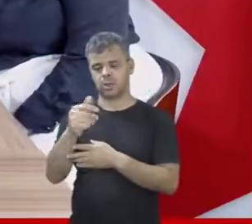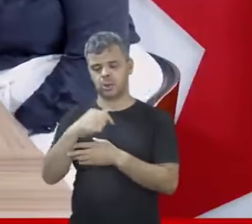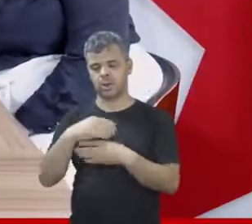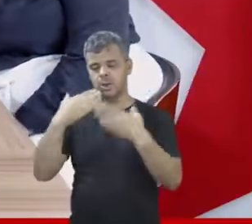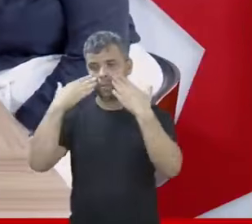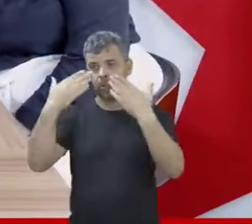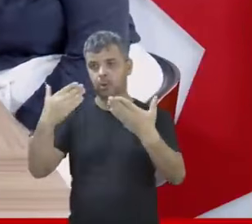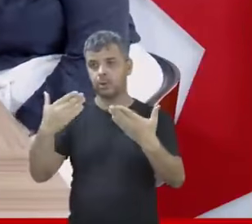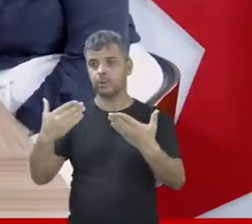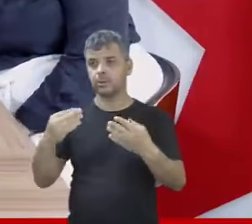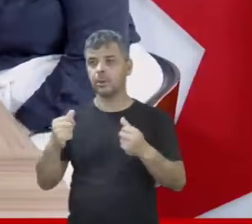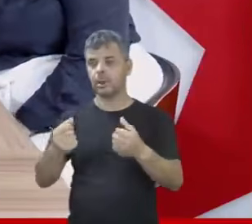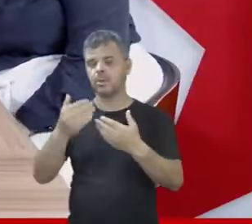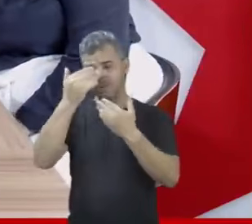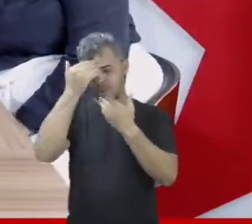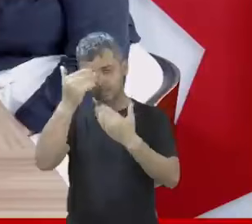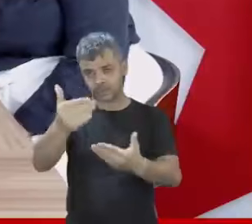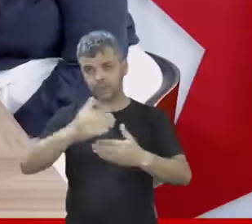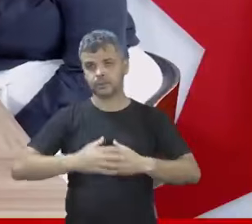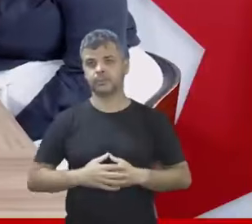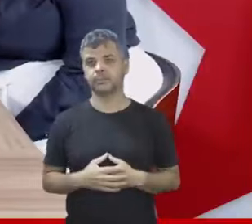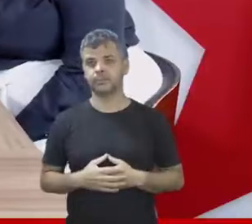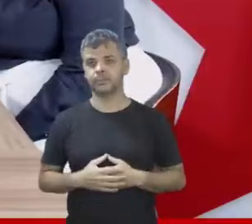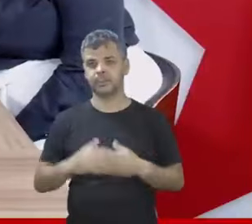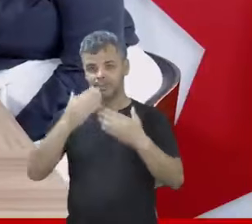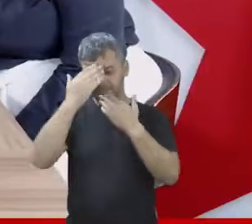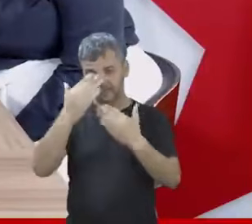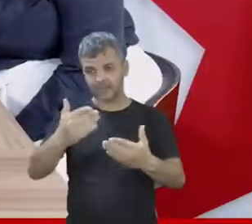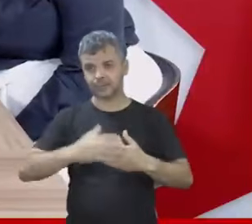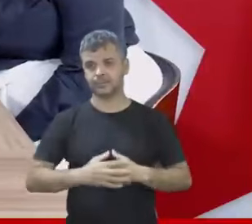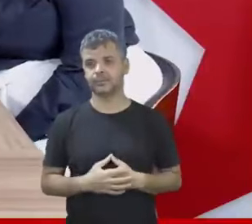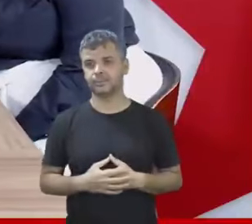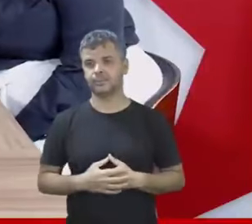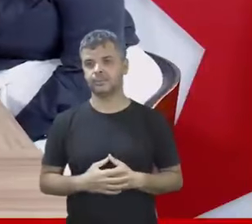abrilhantou o nosso programa hoje. Muito obrigada, Cris. Obrigada.